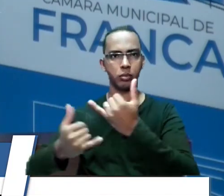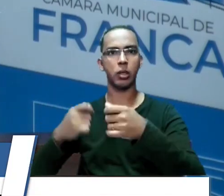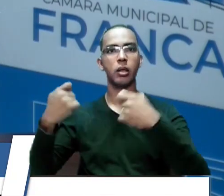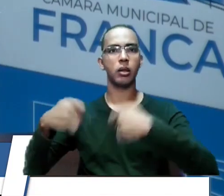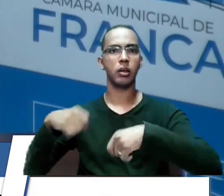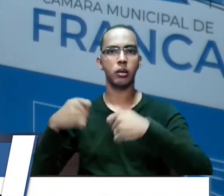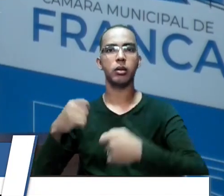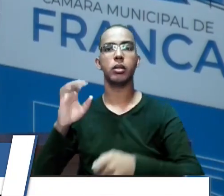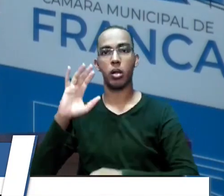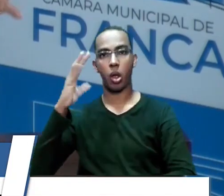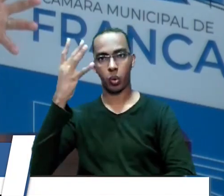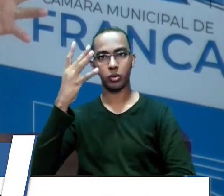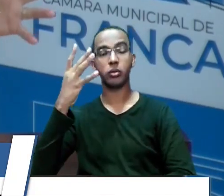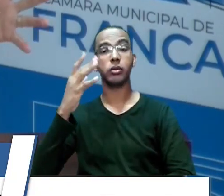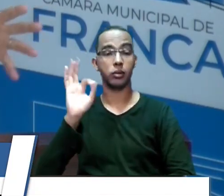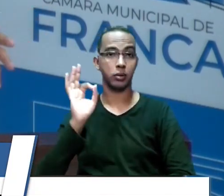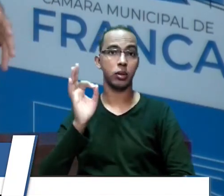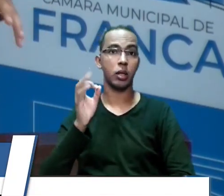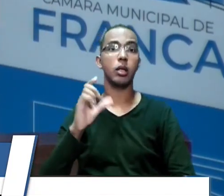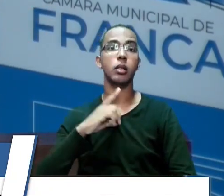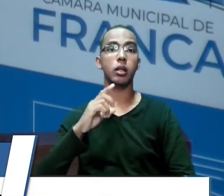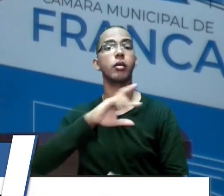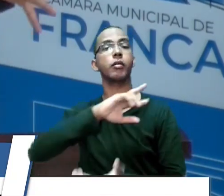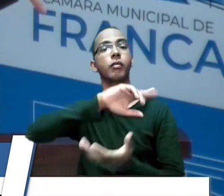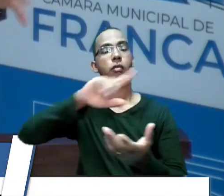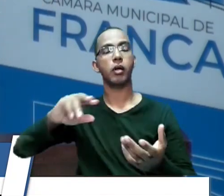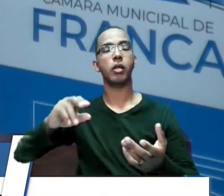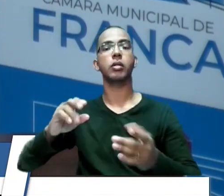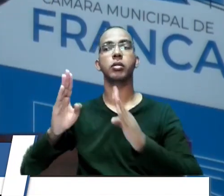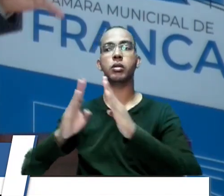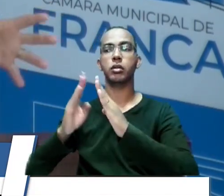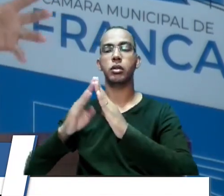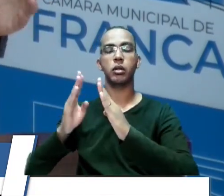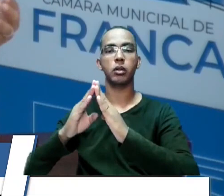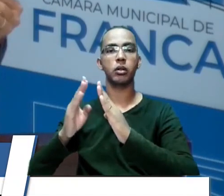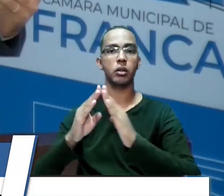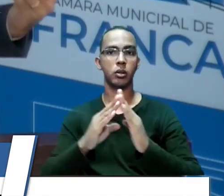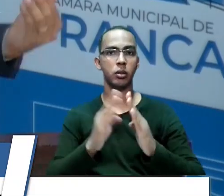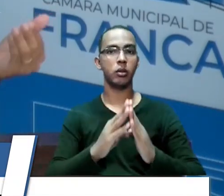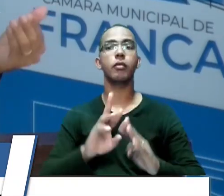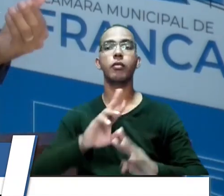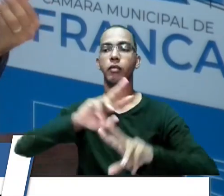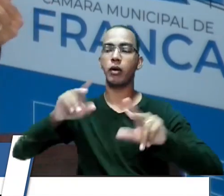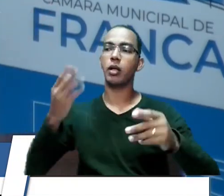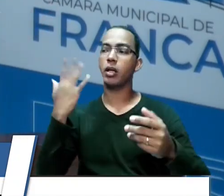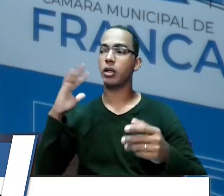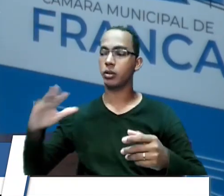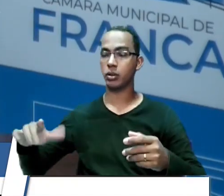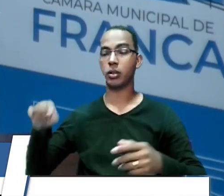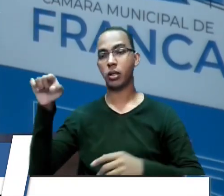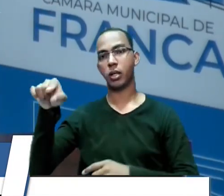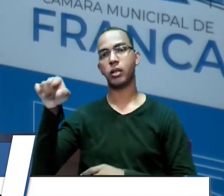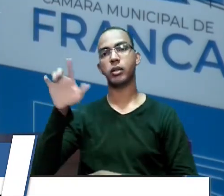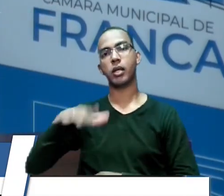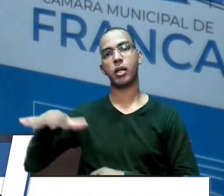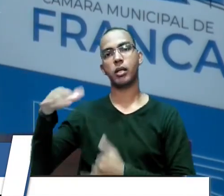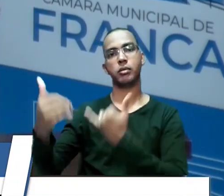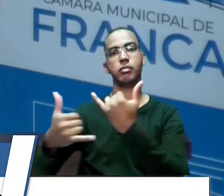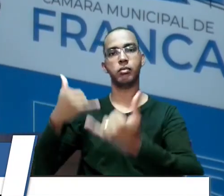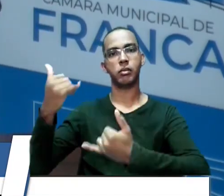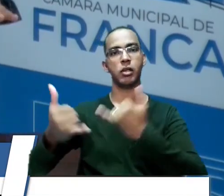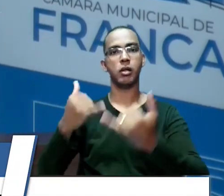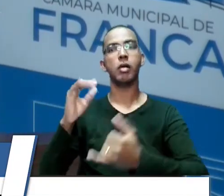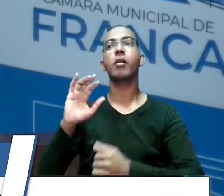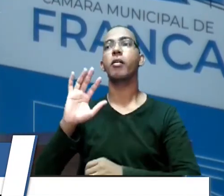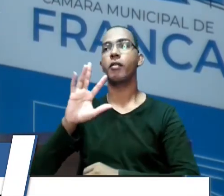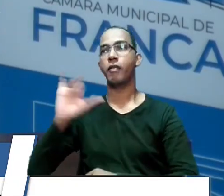acontecer, né, pois tem muitos moradores ali na região, muitas crianças, e essa área de recreação estará resolvendo de